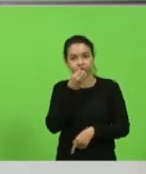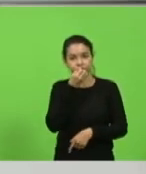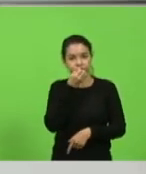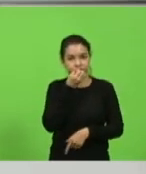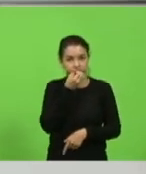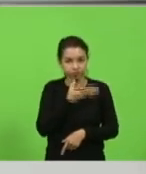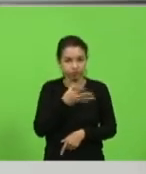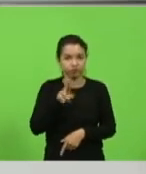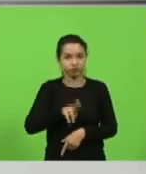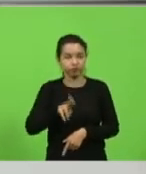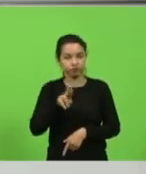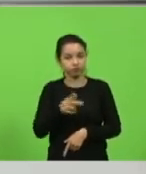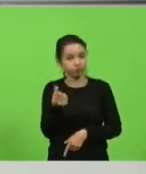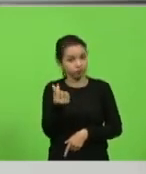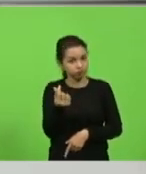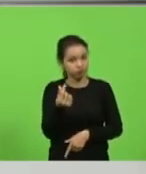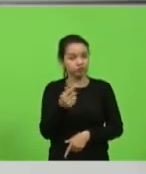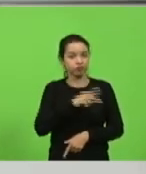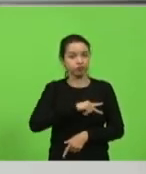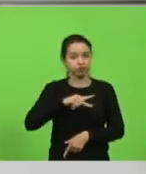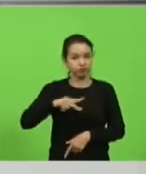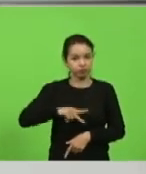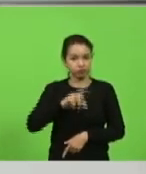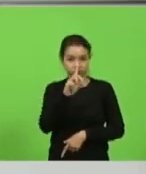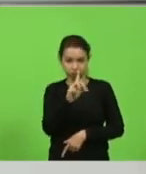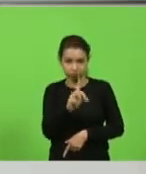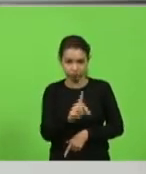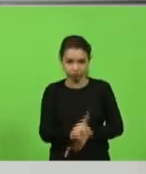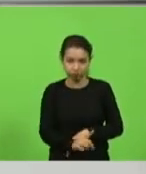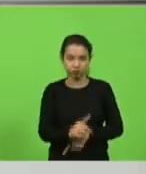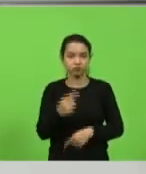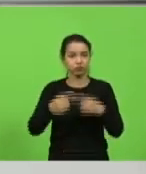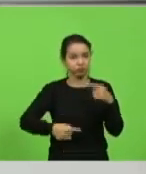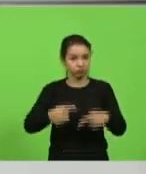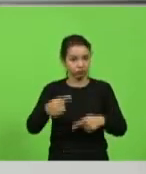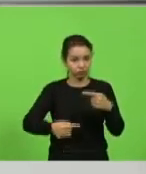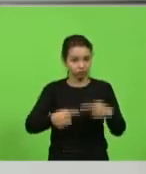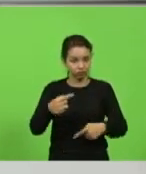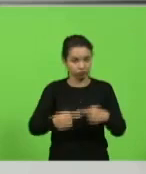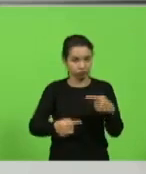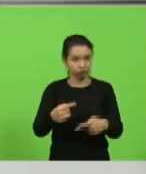público, do direito e da política, torna-se